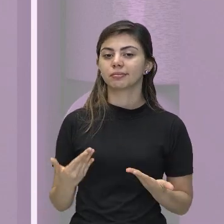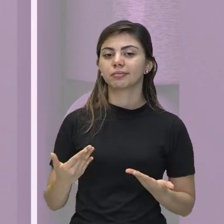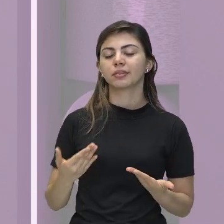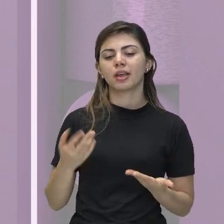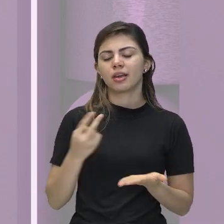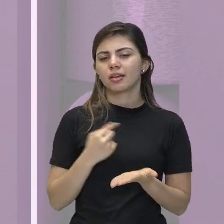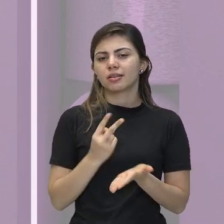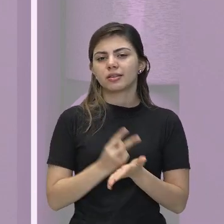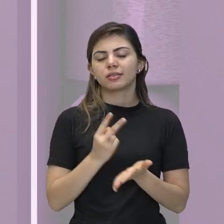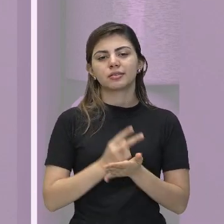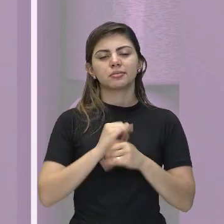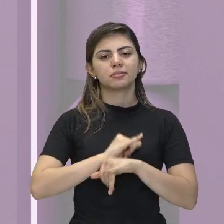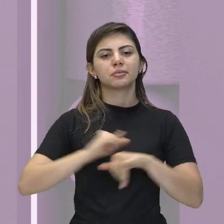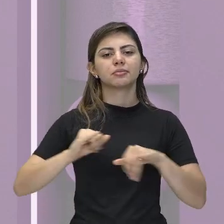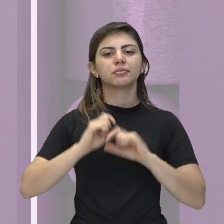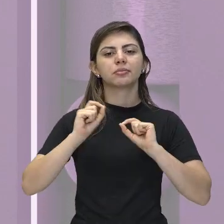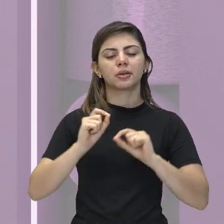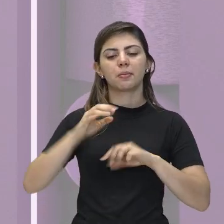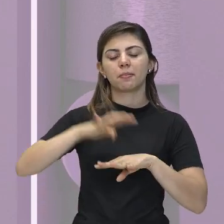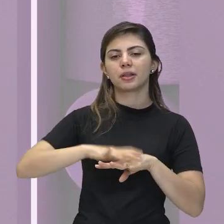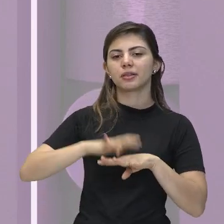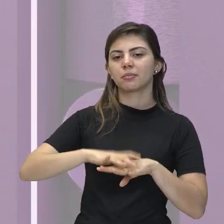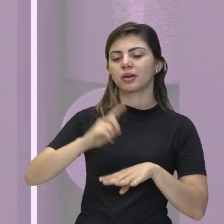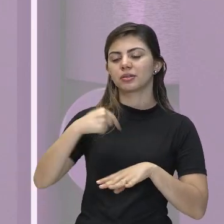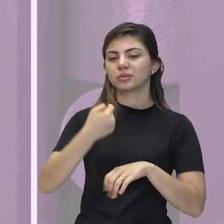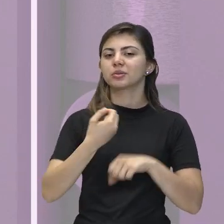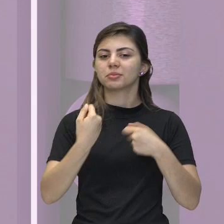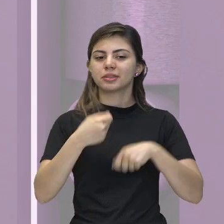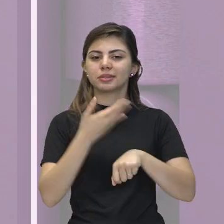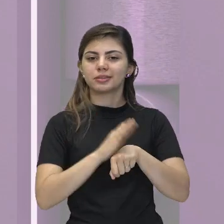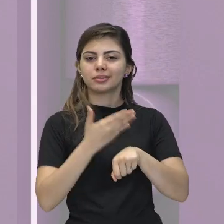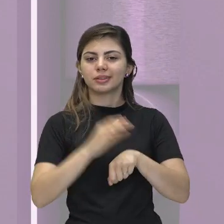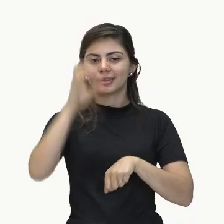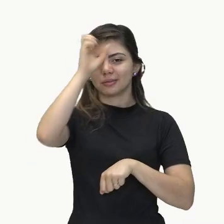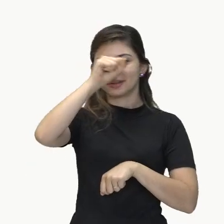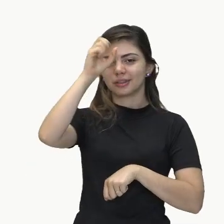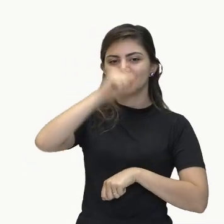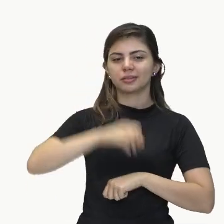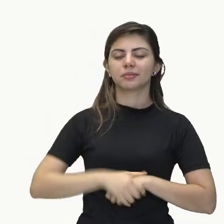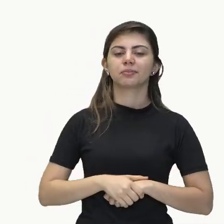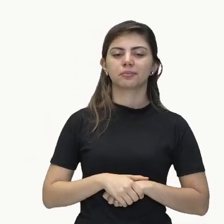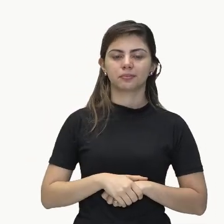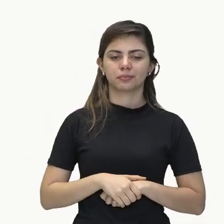digo que matemática a gente só se aprende praticando, vamos praticar.